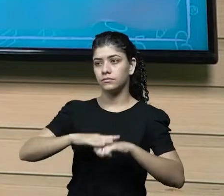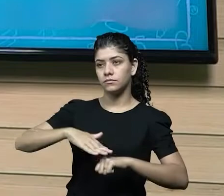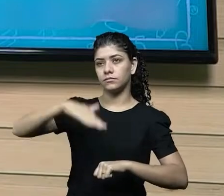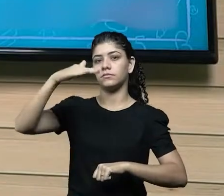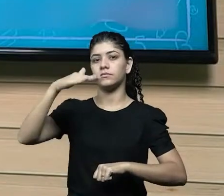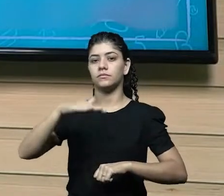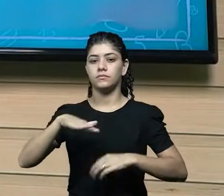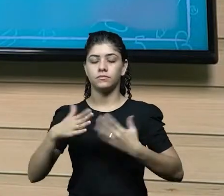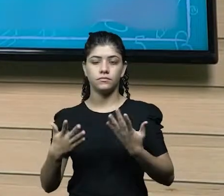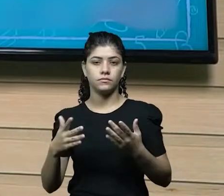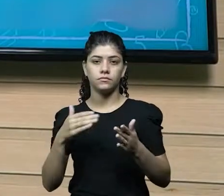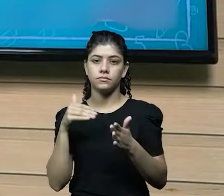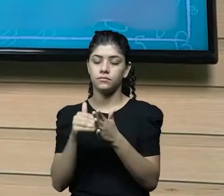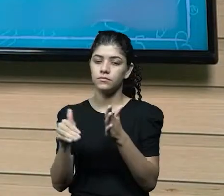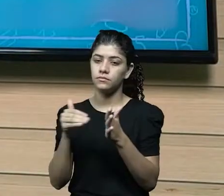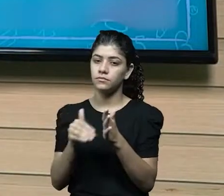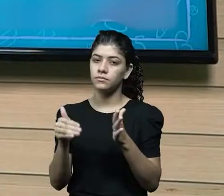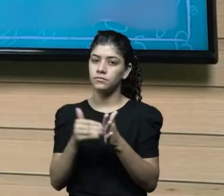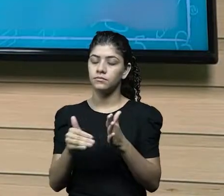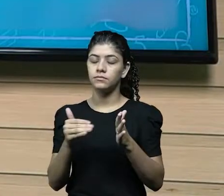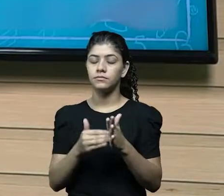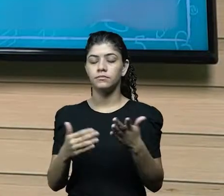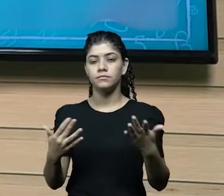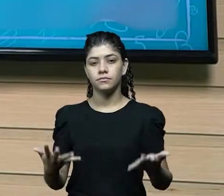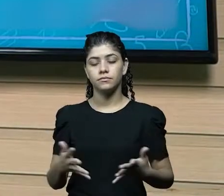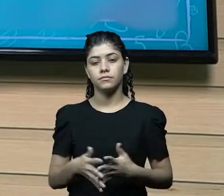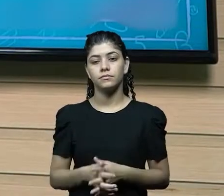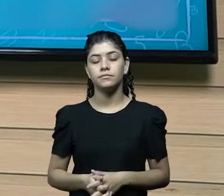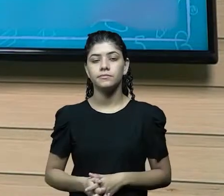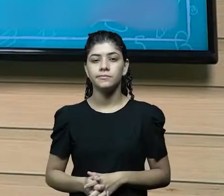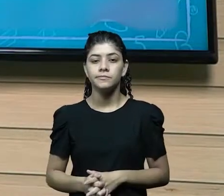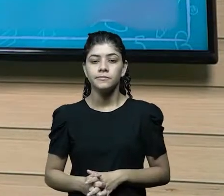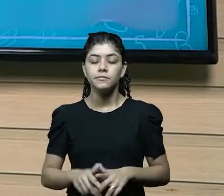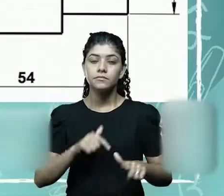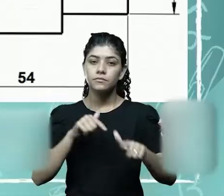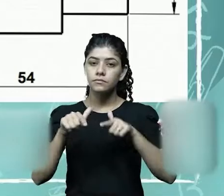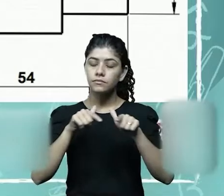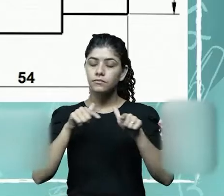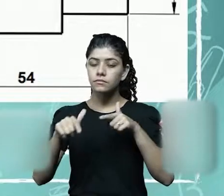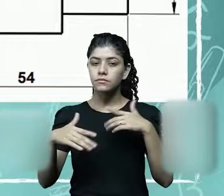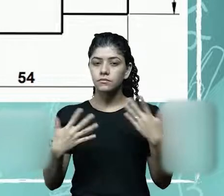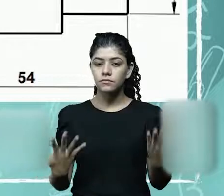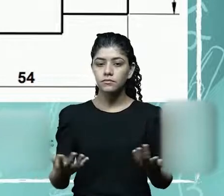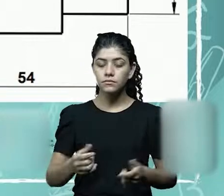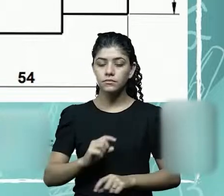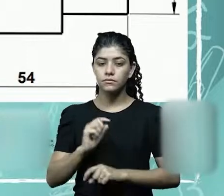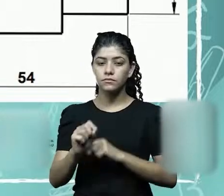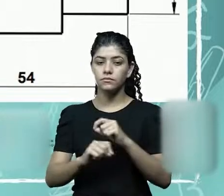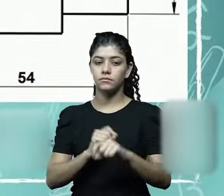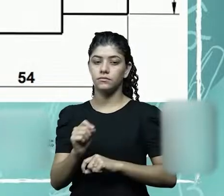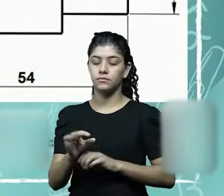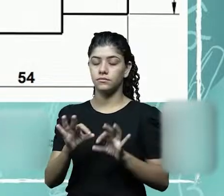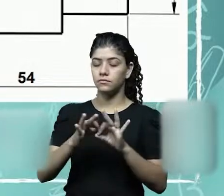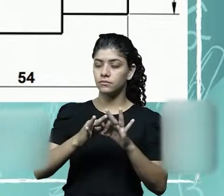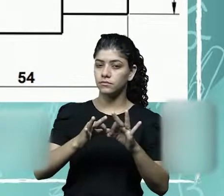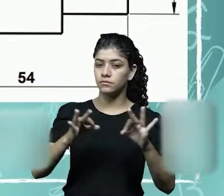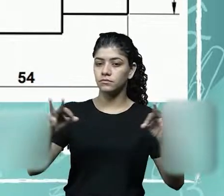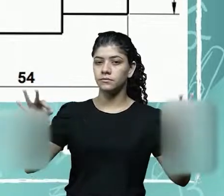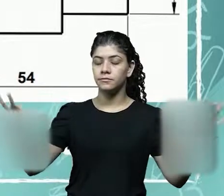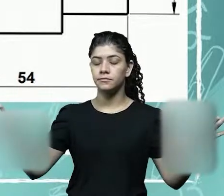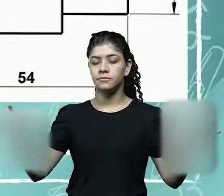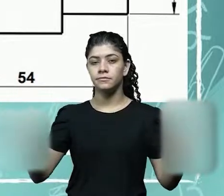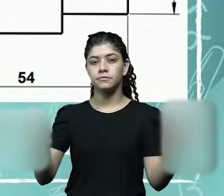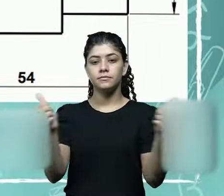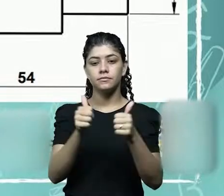altos para não interferir no funcionamento do trabalho. Tolerâncias dimensionais é a